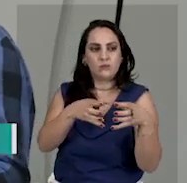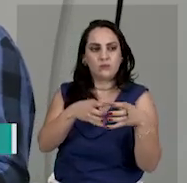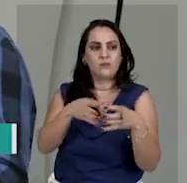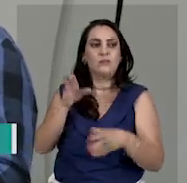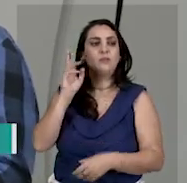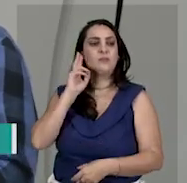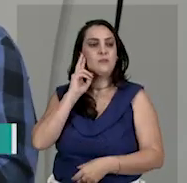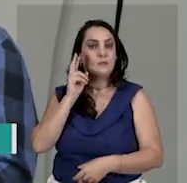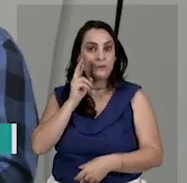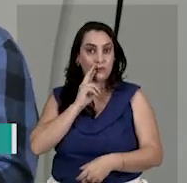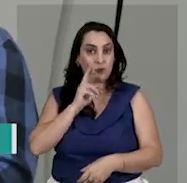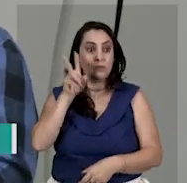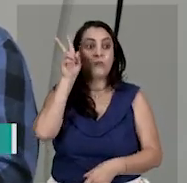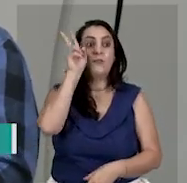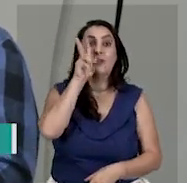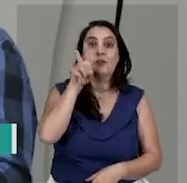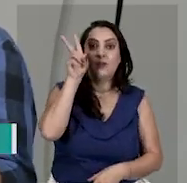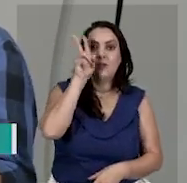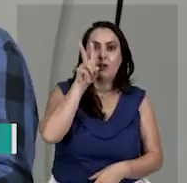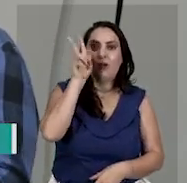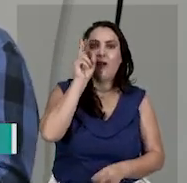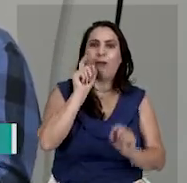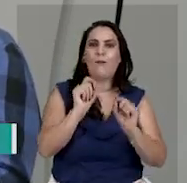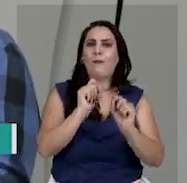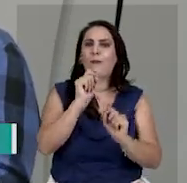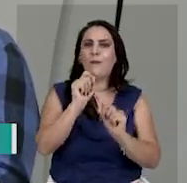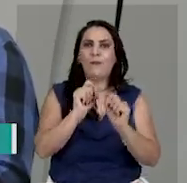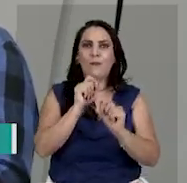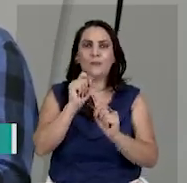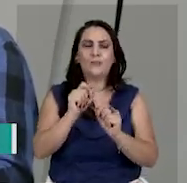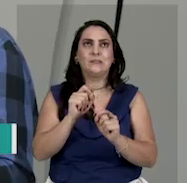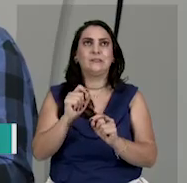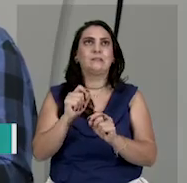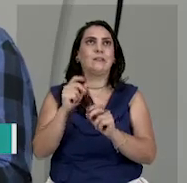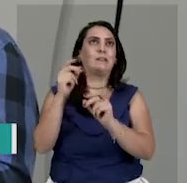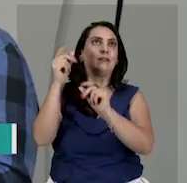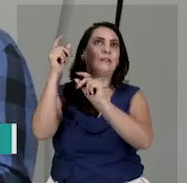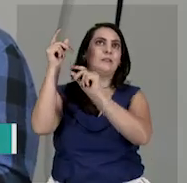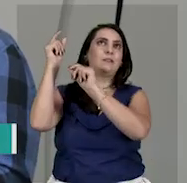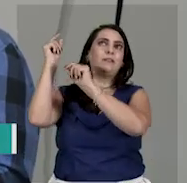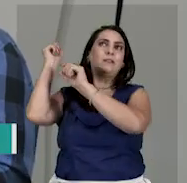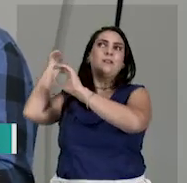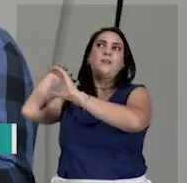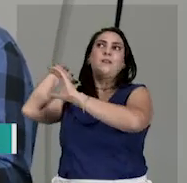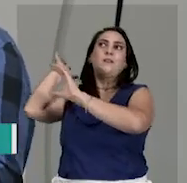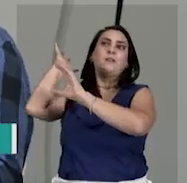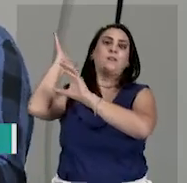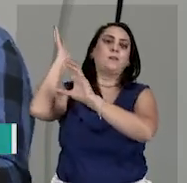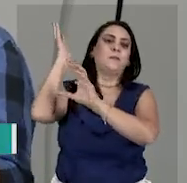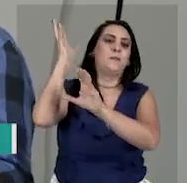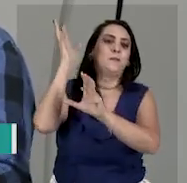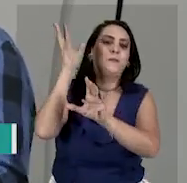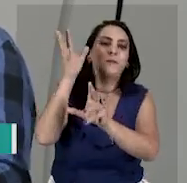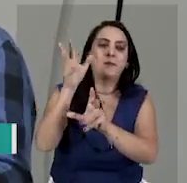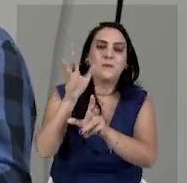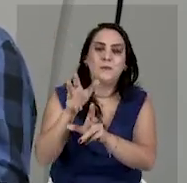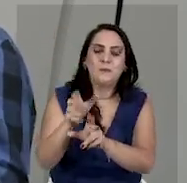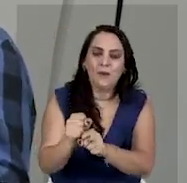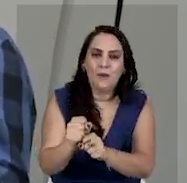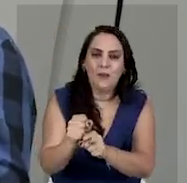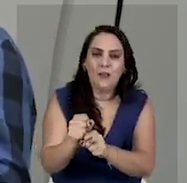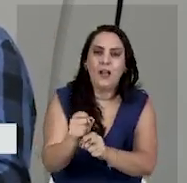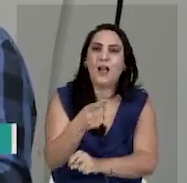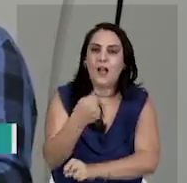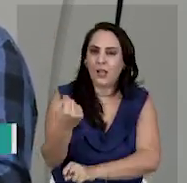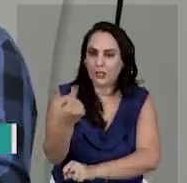muito grande, muito rica aí na educação dos surdos. Eu vou fazer um apanhado geral aqui para a gente entender a